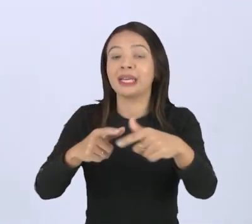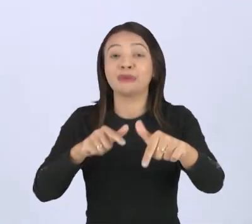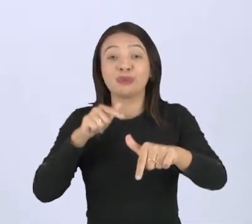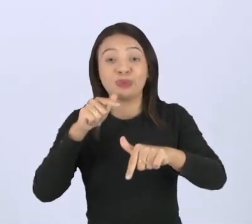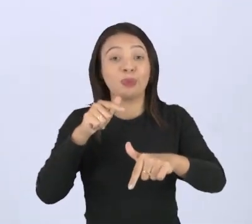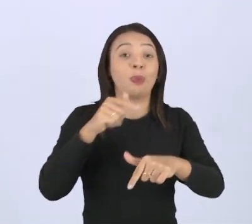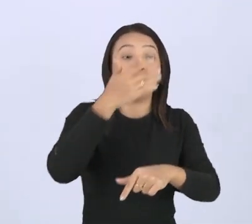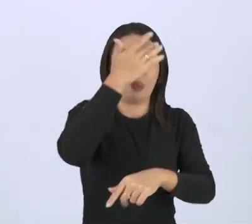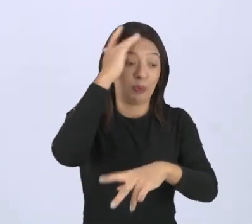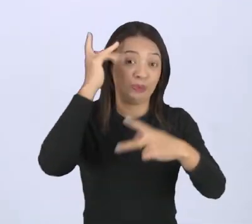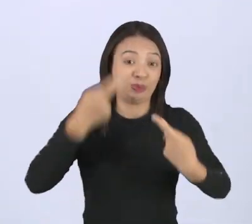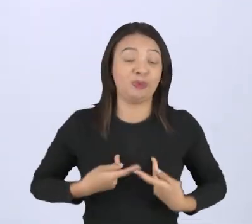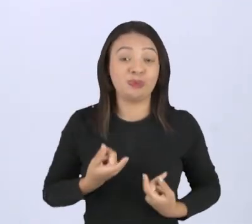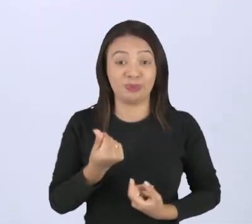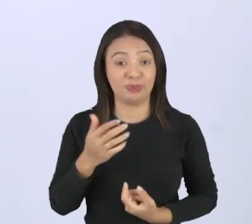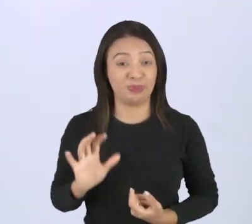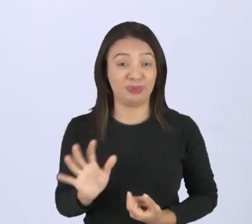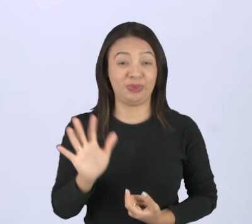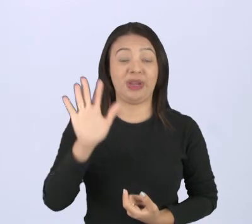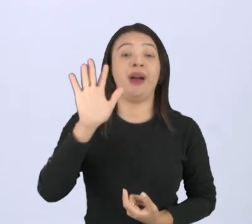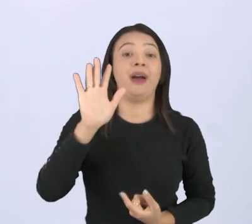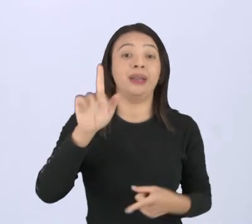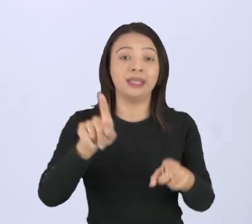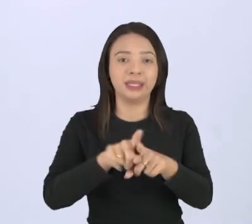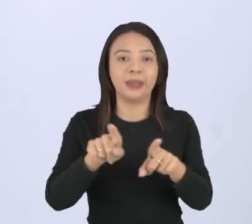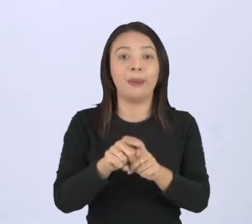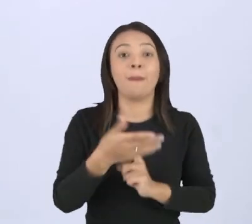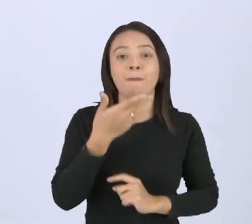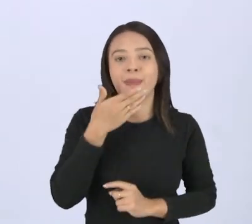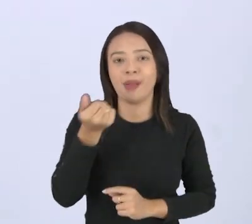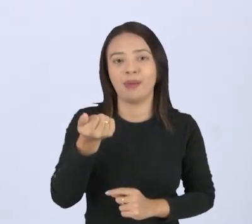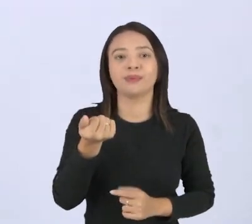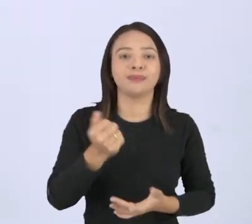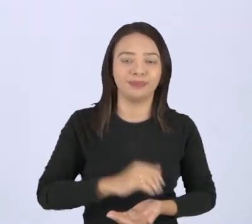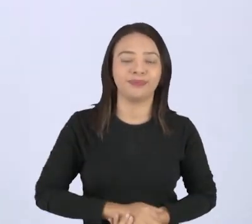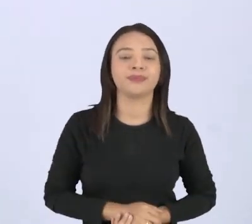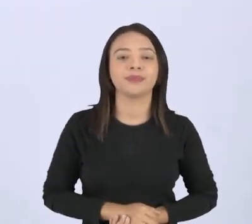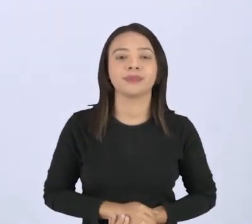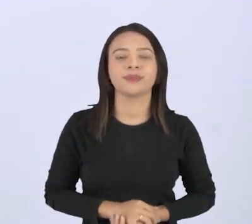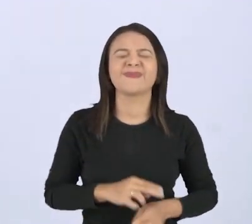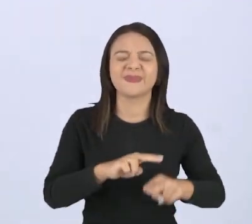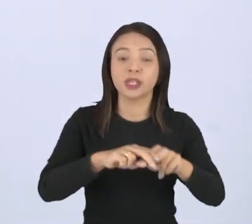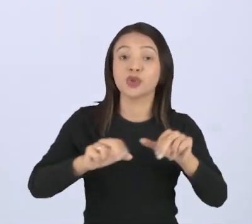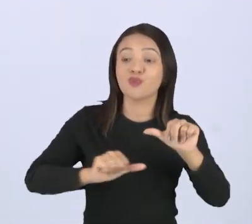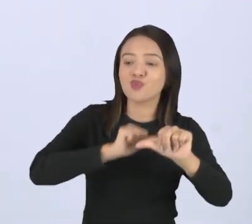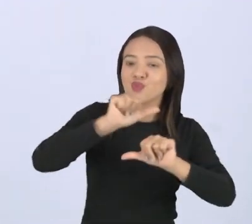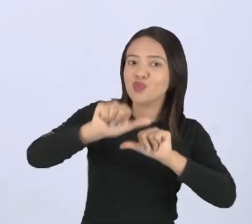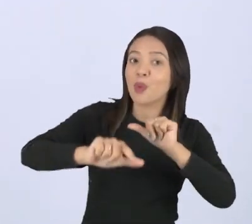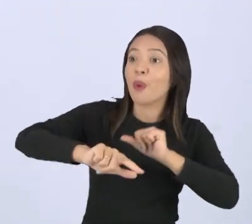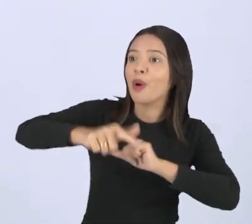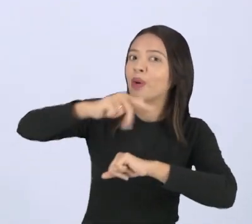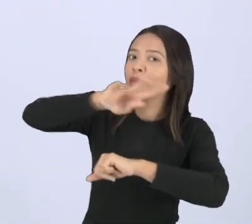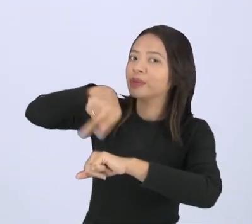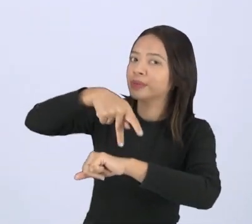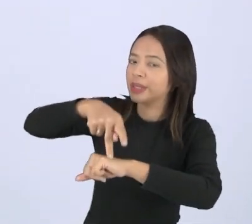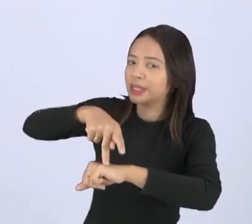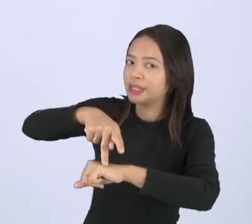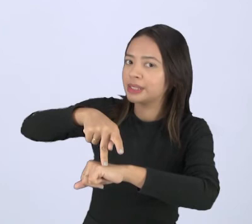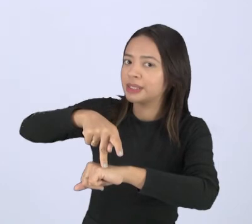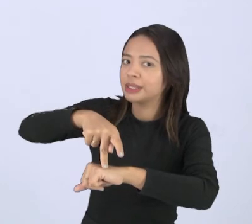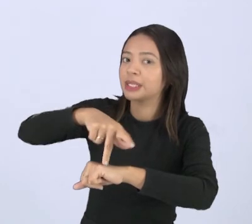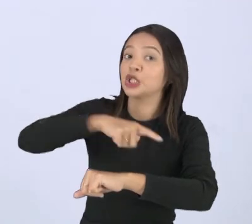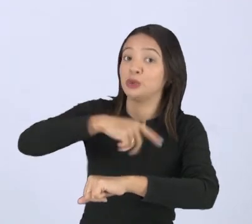qualificada, e quanto mais qualificada, consequentemente mais cara. Então, migraram para países que a mão de